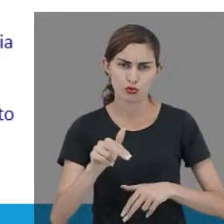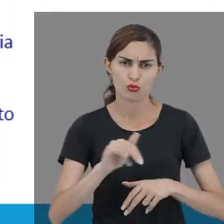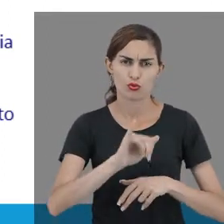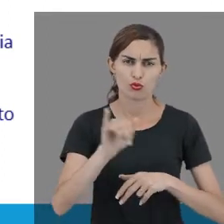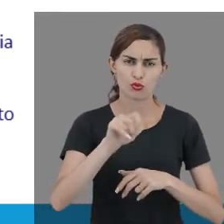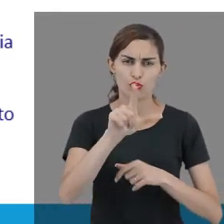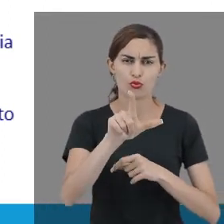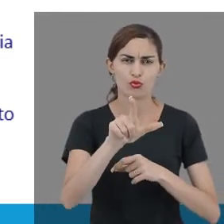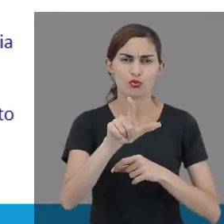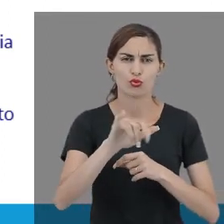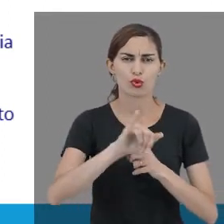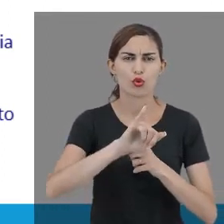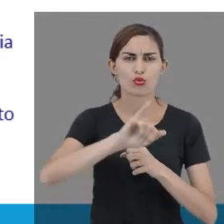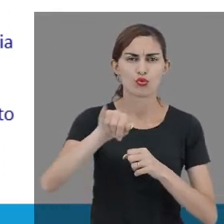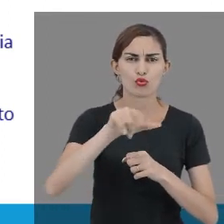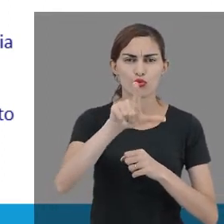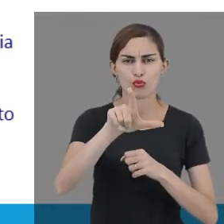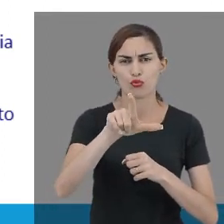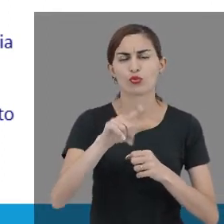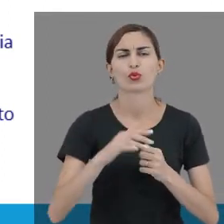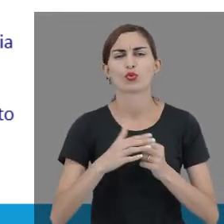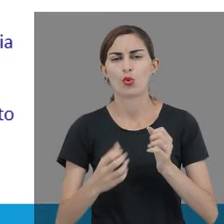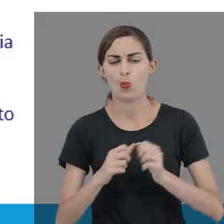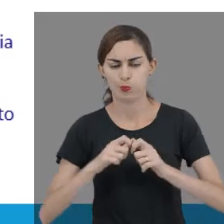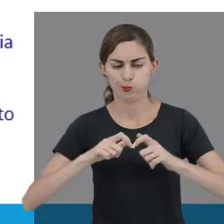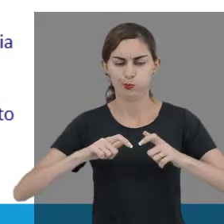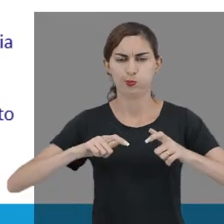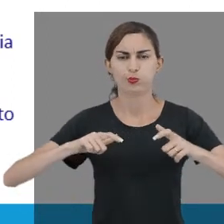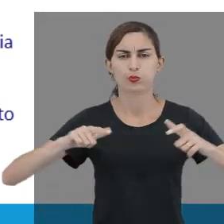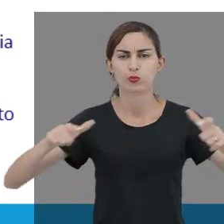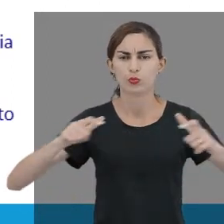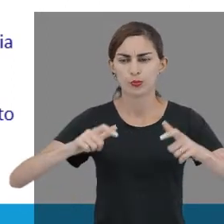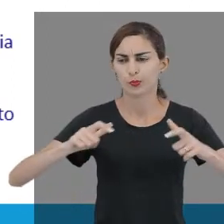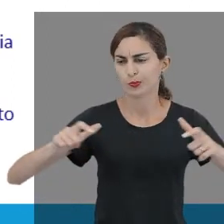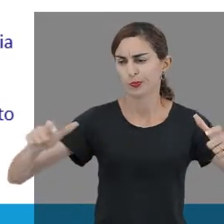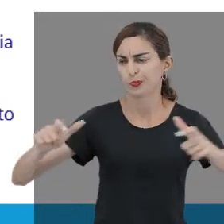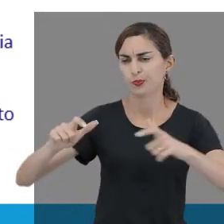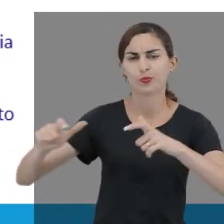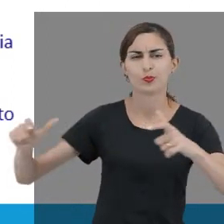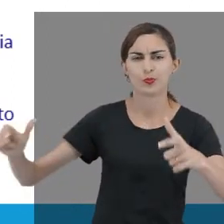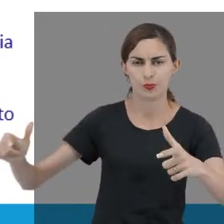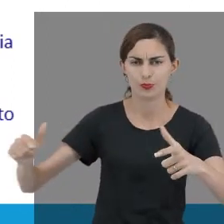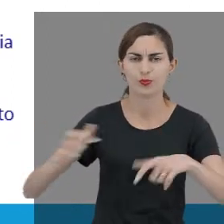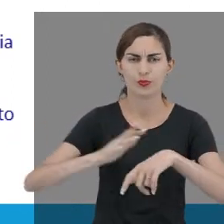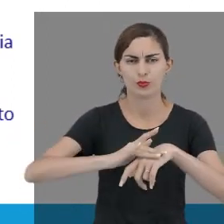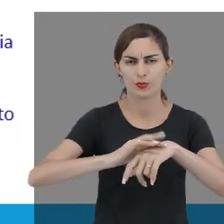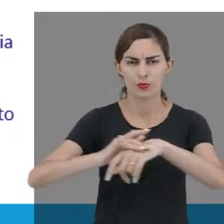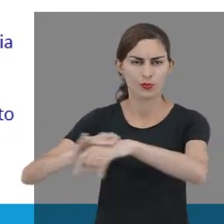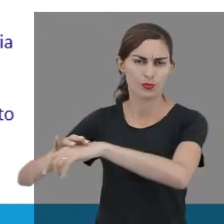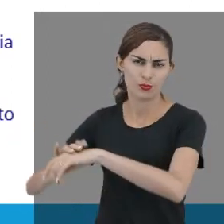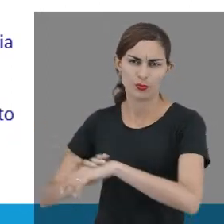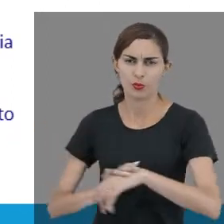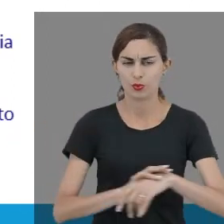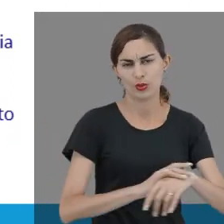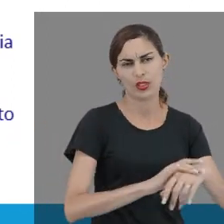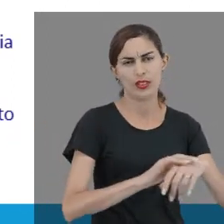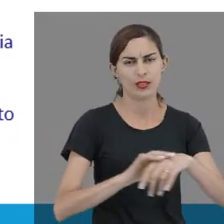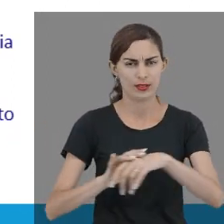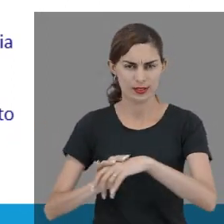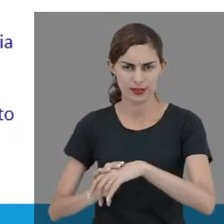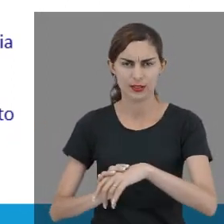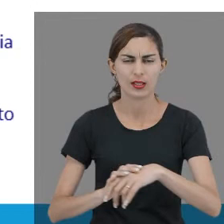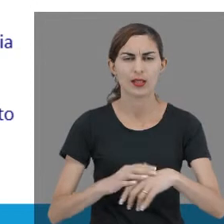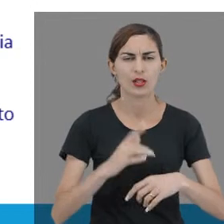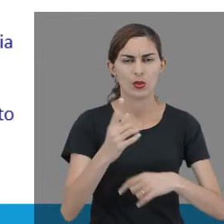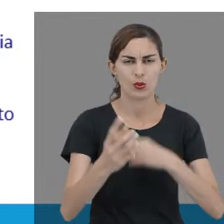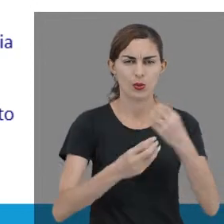2015, em Pernambuco, ocorreu um aumento da quantidade de casos de síndrome de Guillain-Barré, né? Uma paralisia